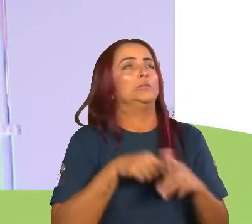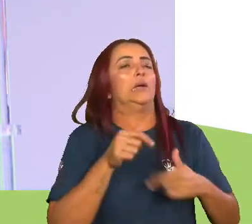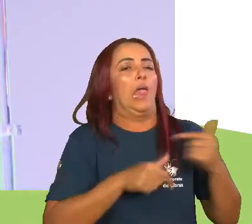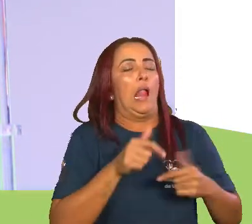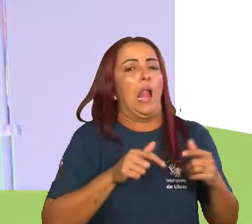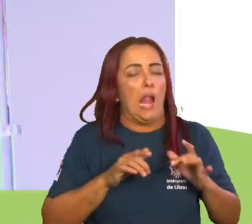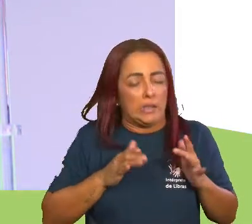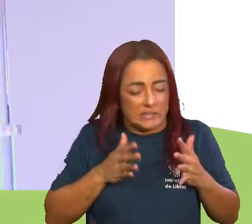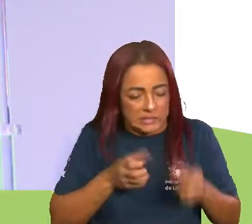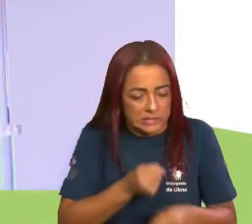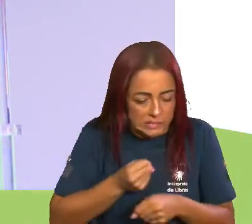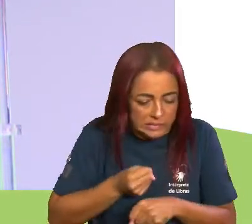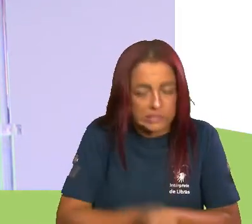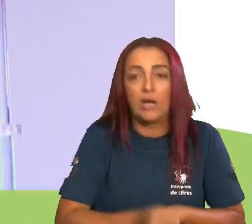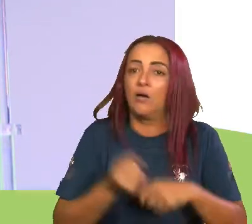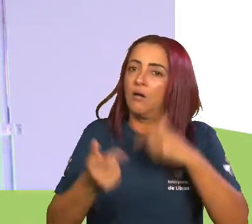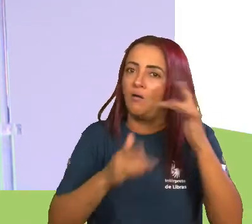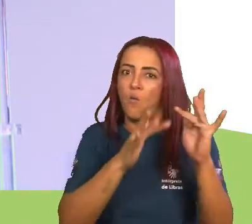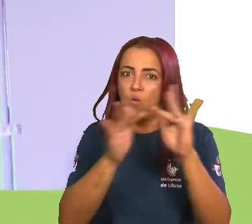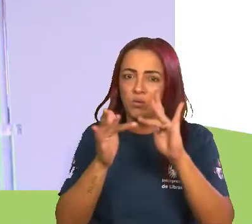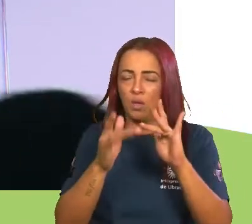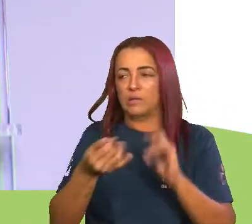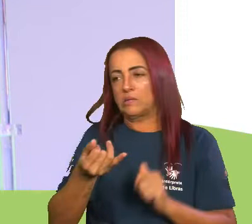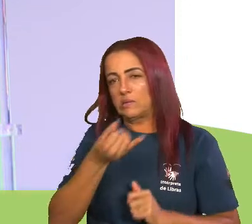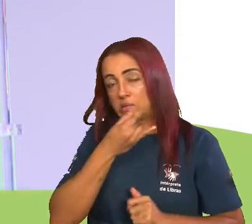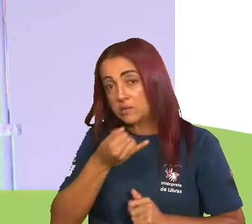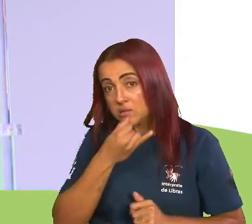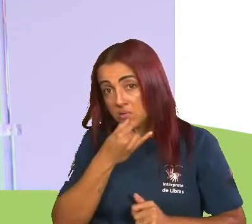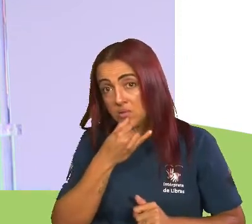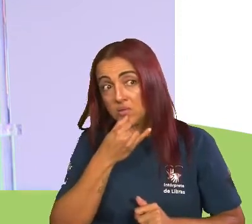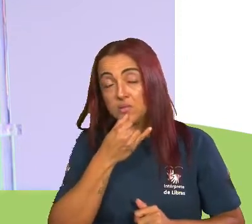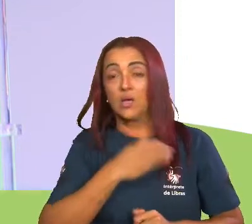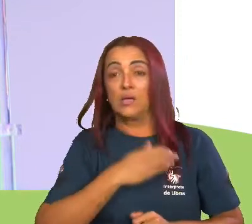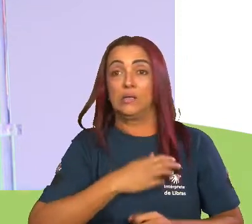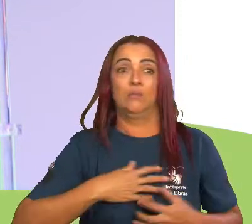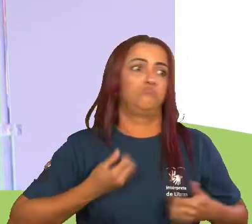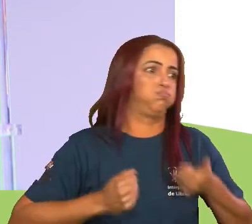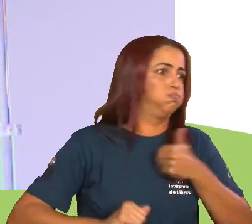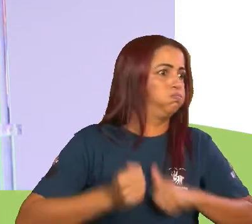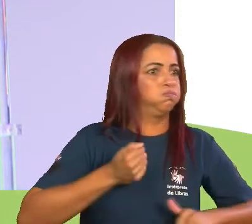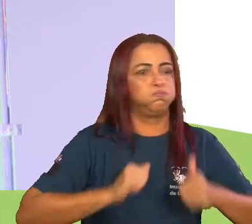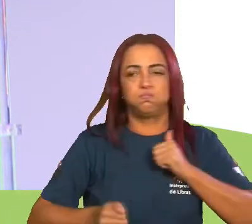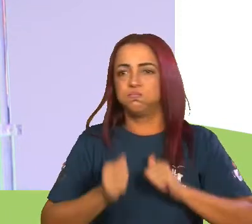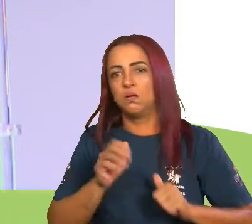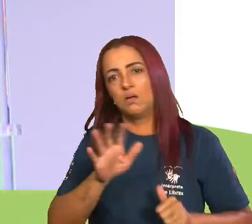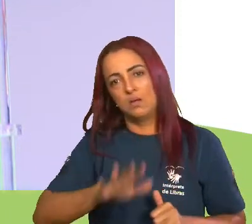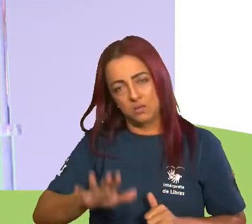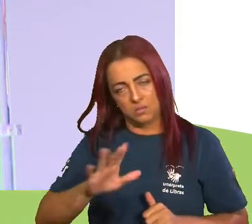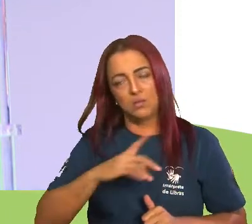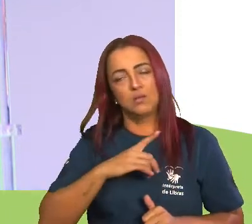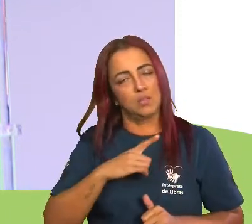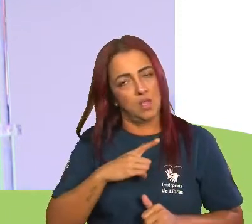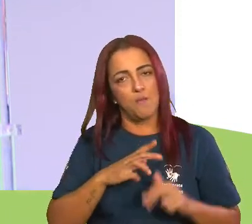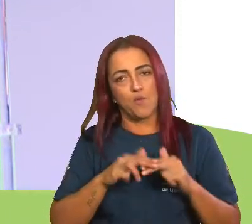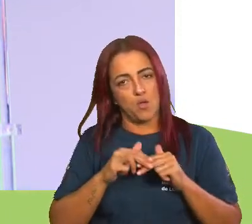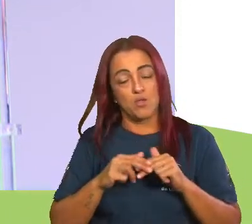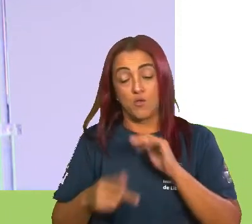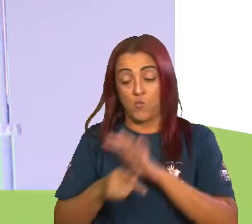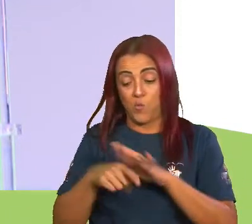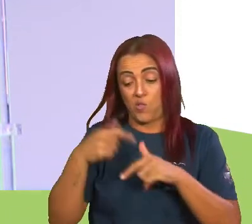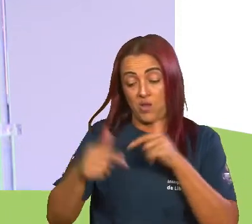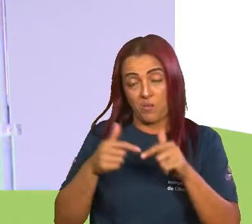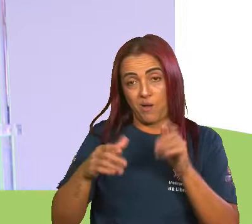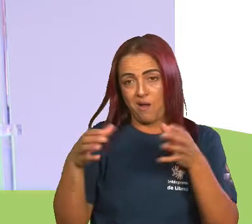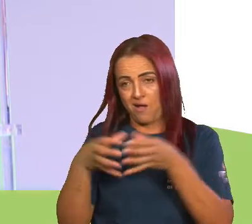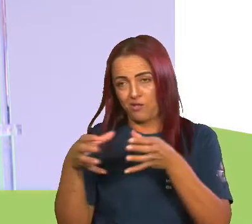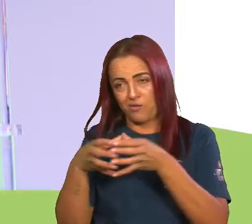do contágio, a tristeza e a angústia de pacientes e familiares. E para reconhecer o trabalho dessa categoria em